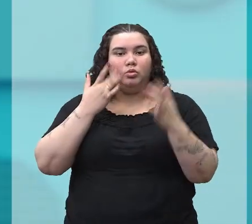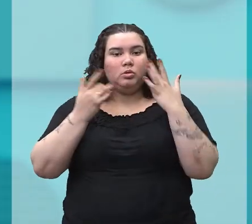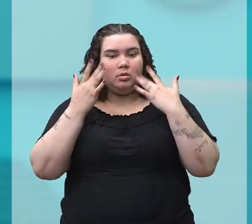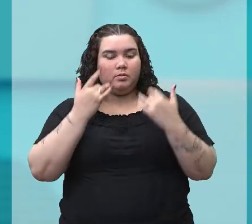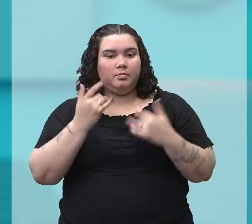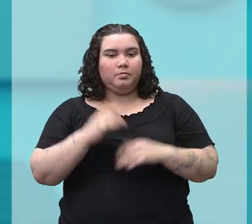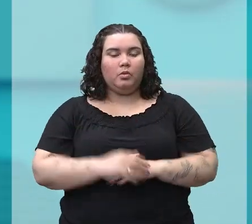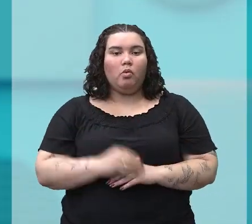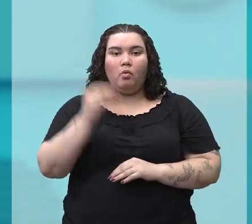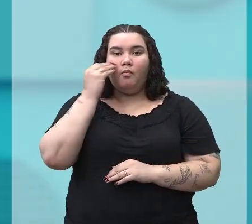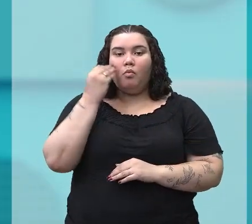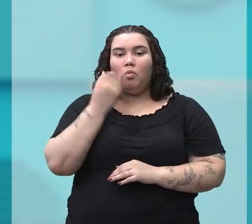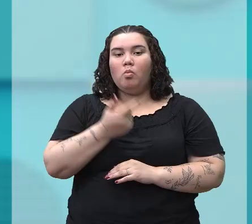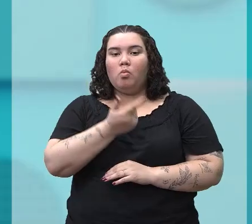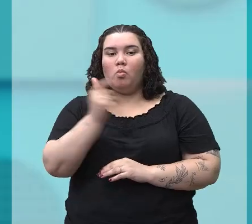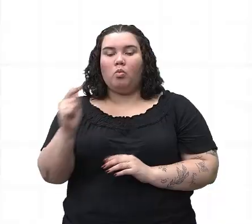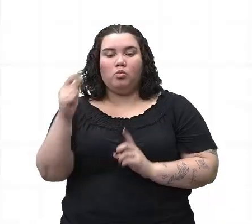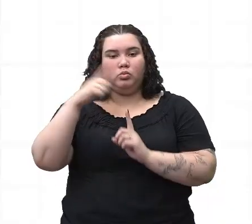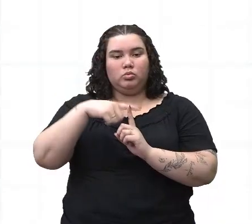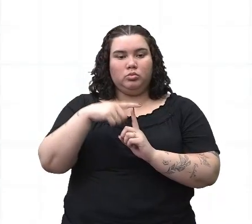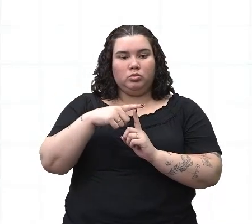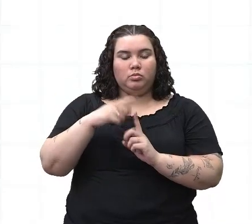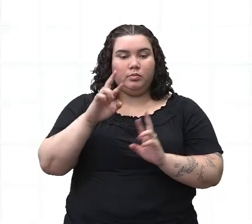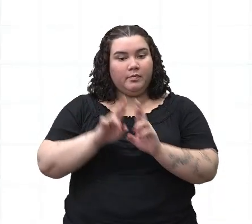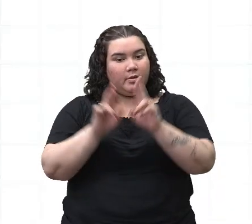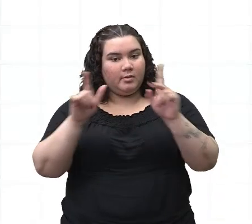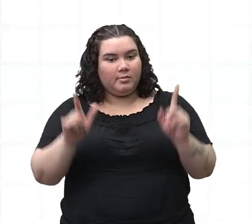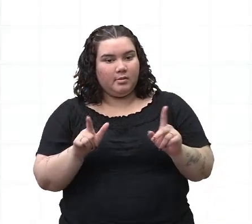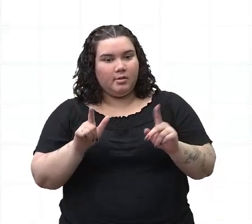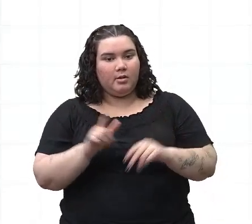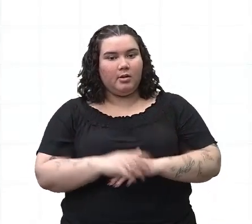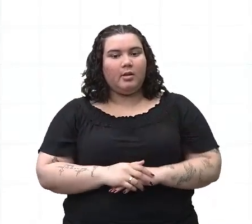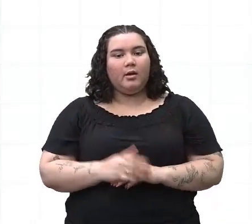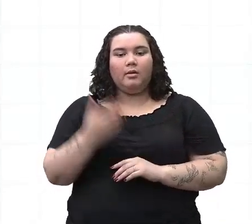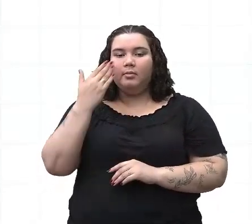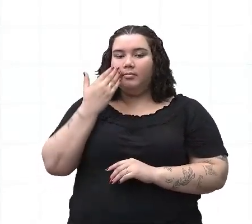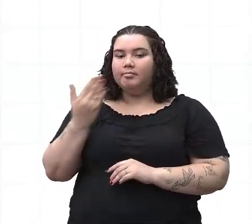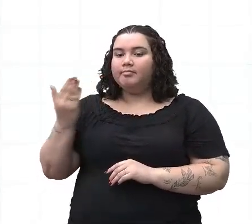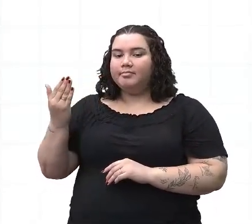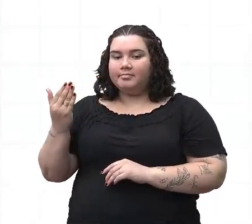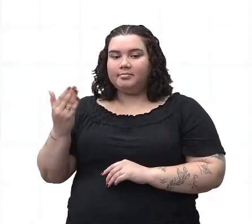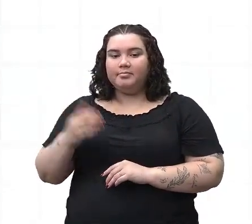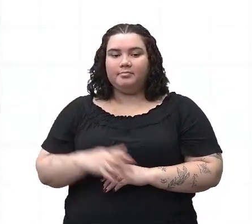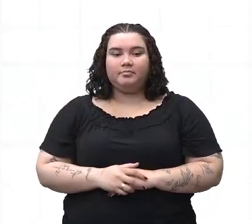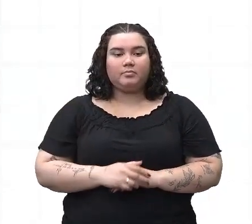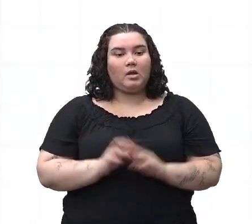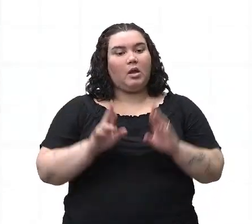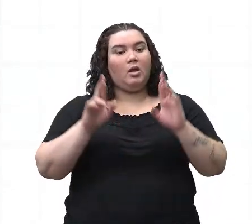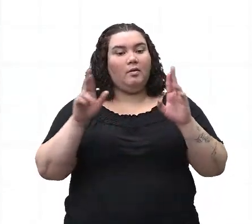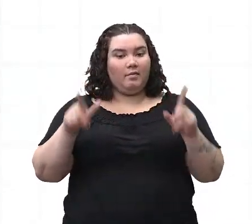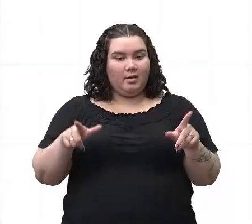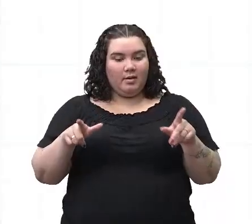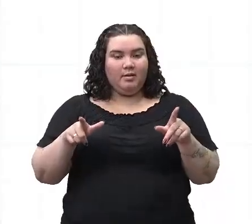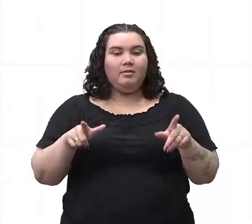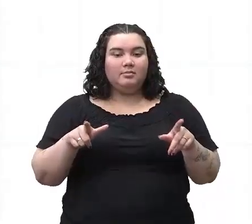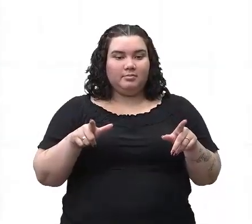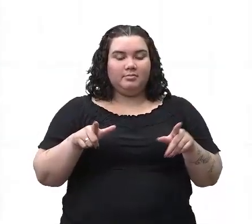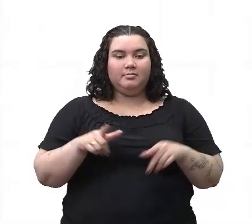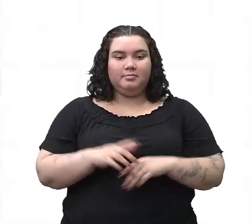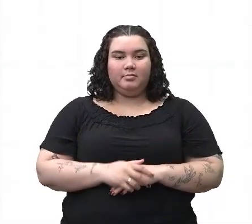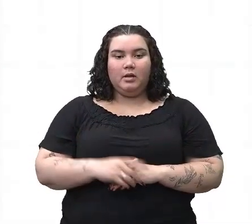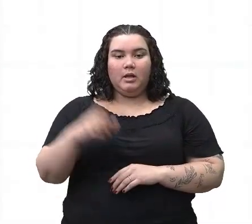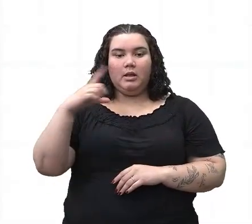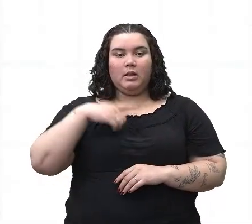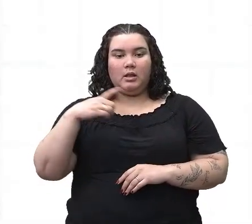teatro que aí já tem uma estrutura diferente. Vamos lá. Olha só, esse formato ele já é diferente, né? Ele